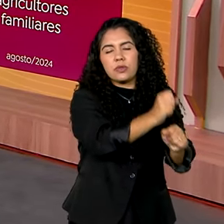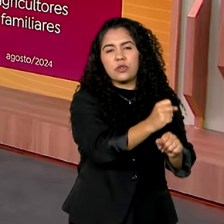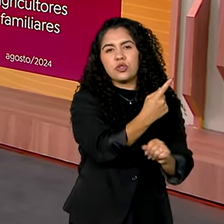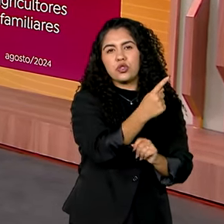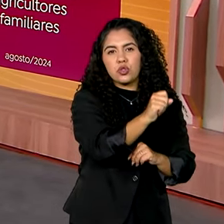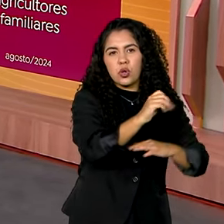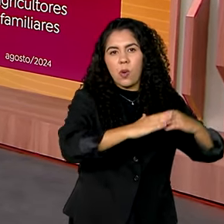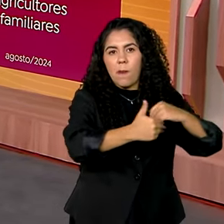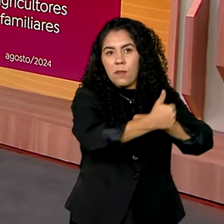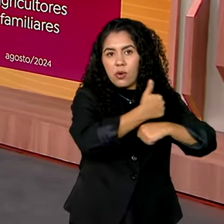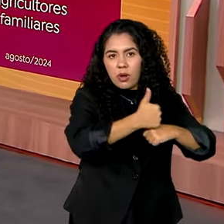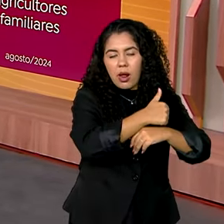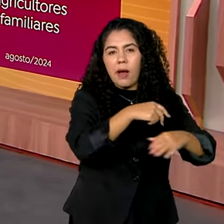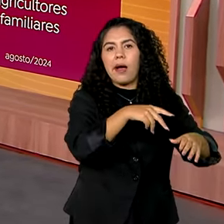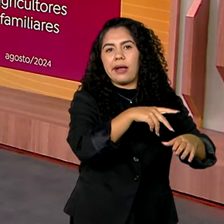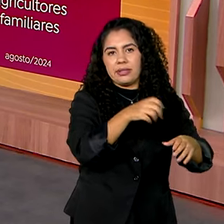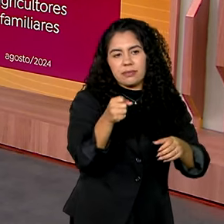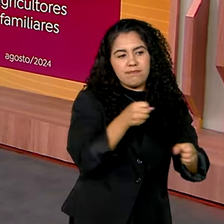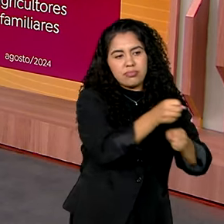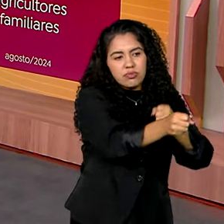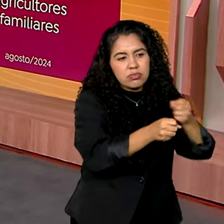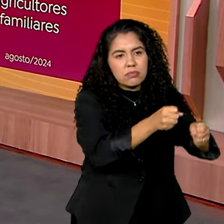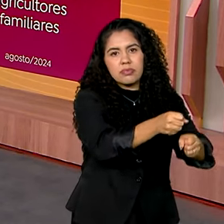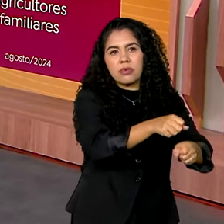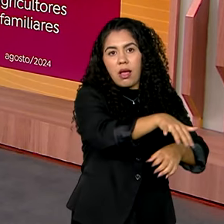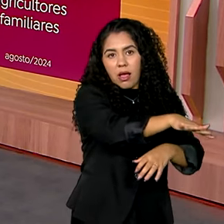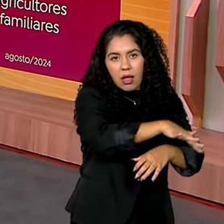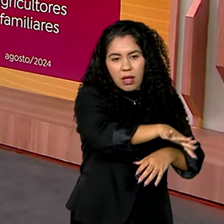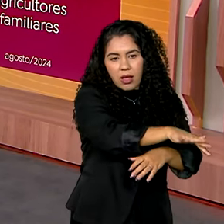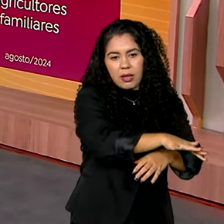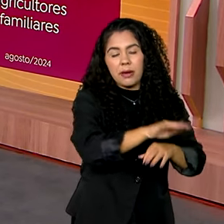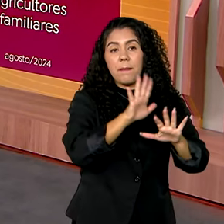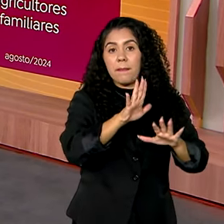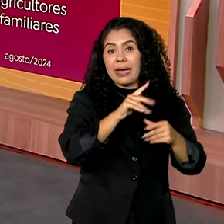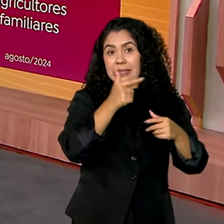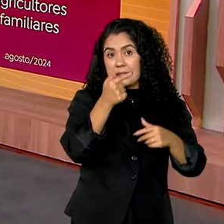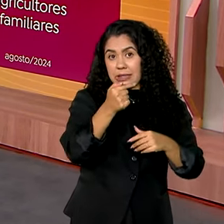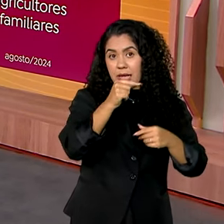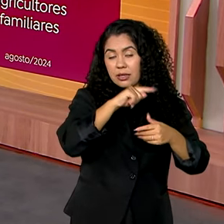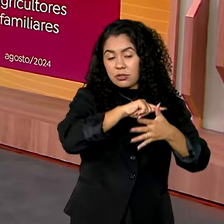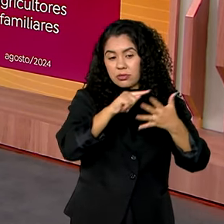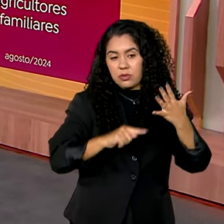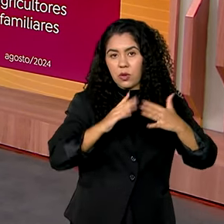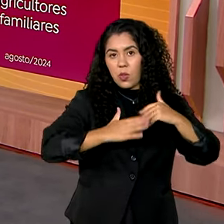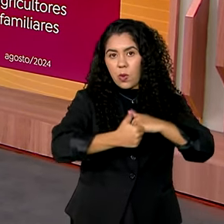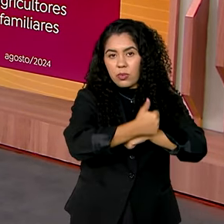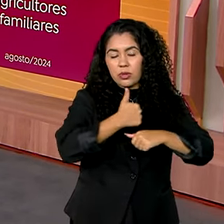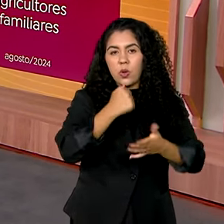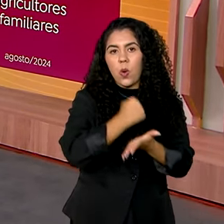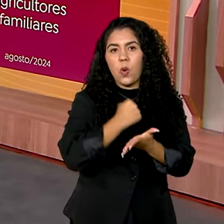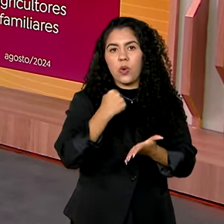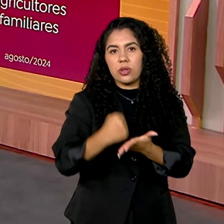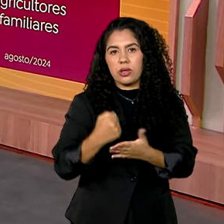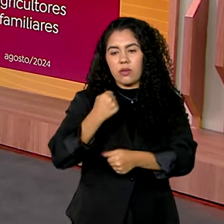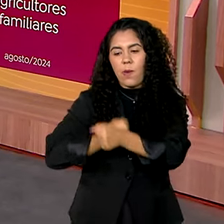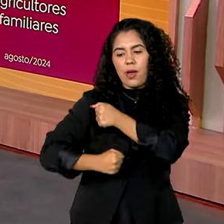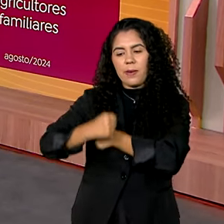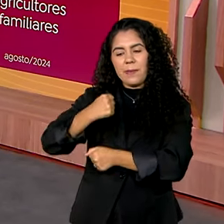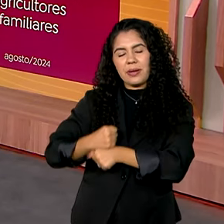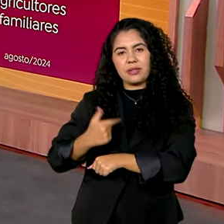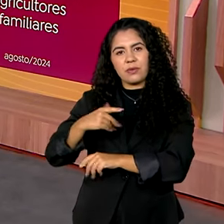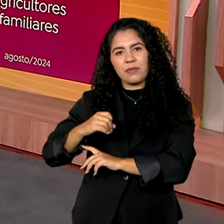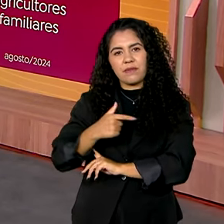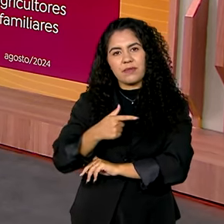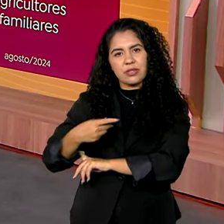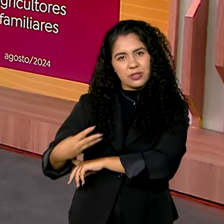dos mais médicos em atuação no município. E 7 desses médicos foram contratados a partir de 2023, quando o